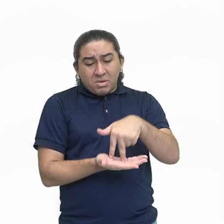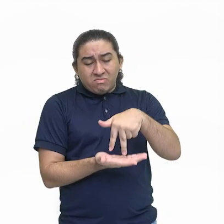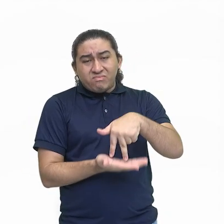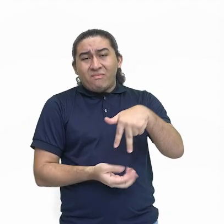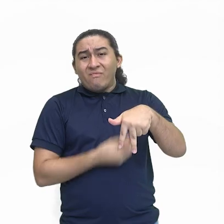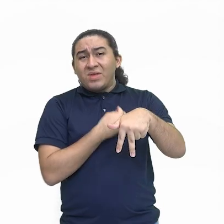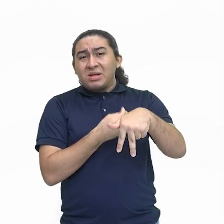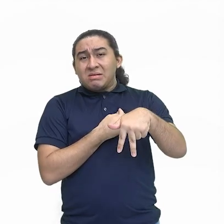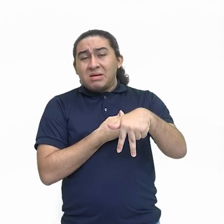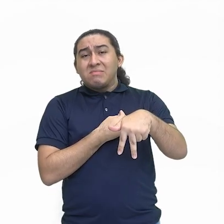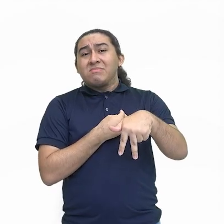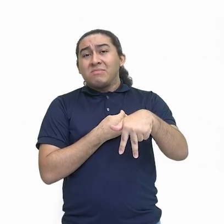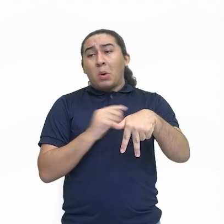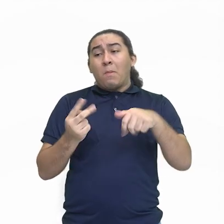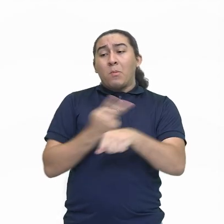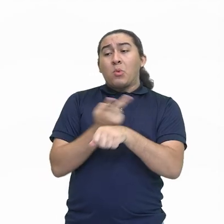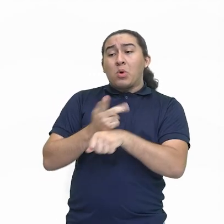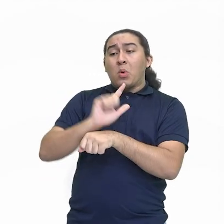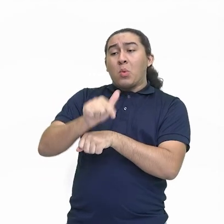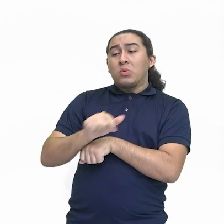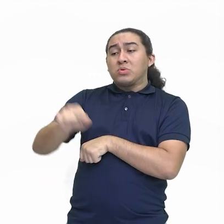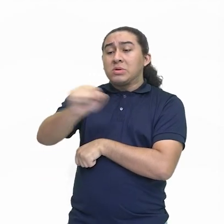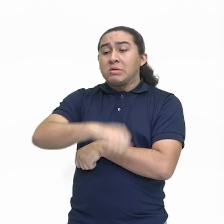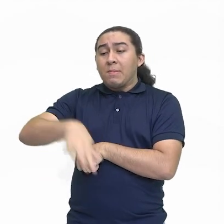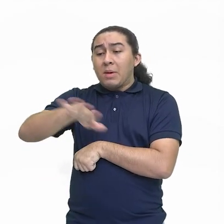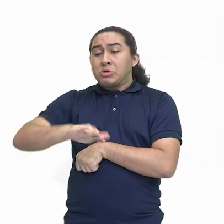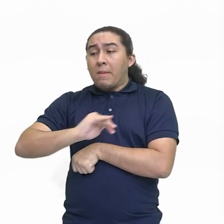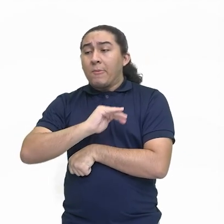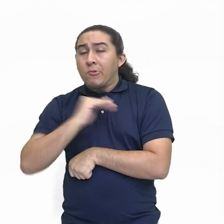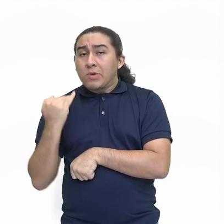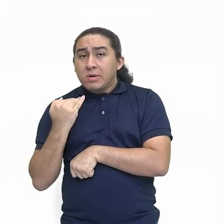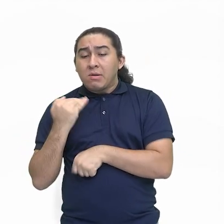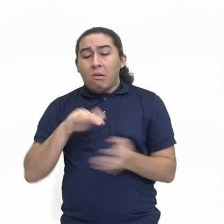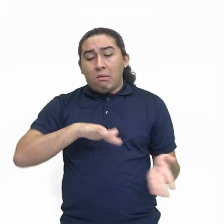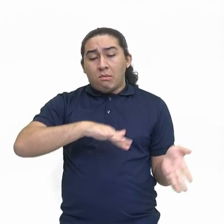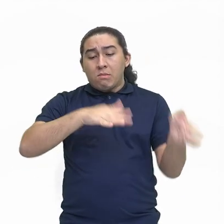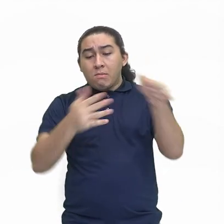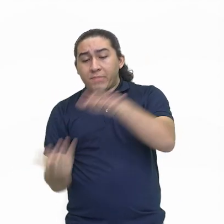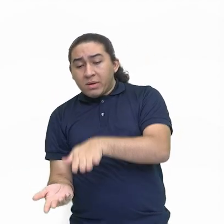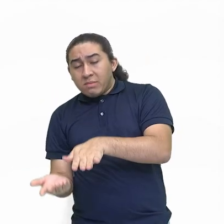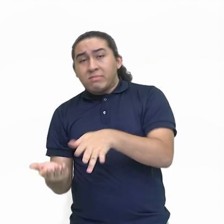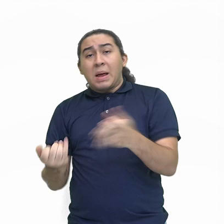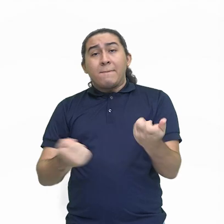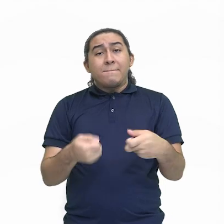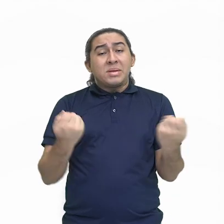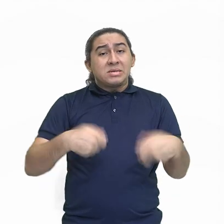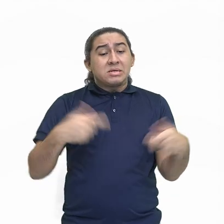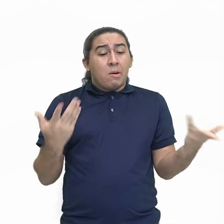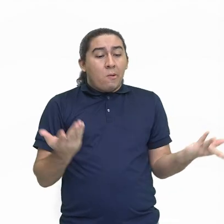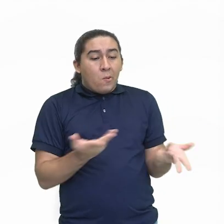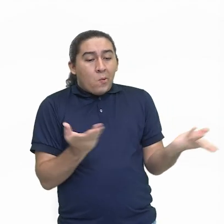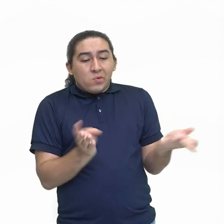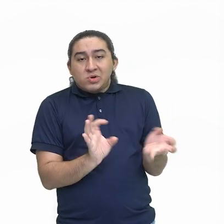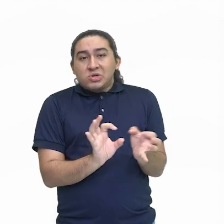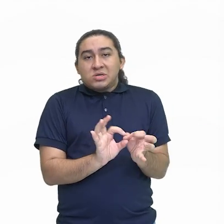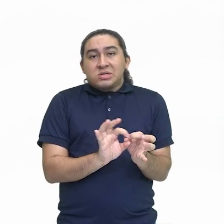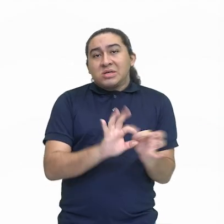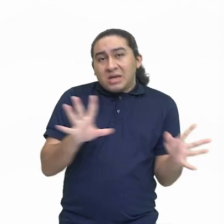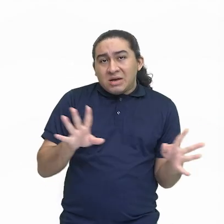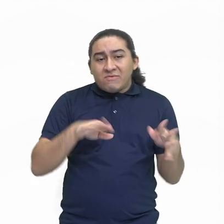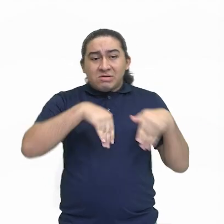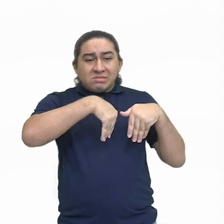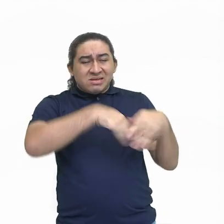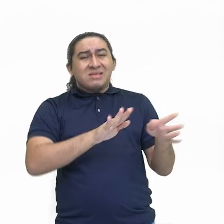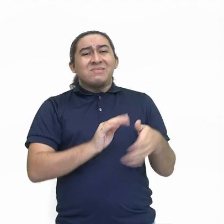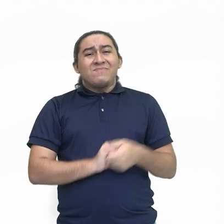para enterrar-se. Seria necessário largar tudo? As alpercatas chiavam